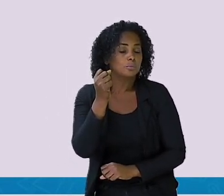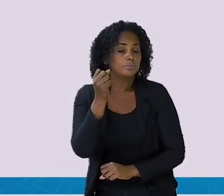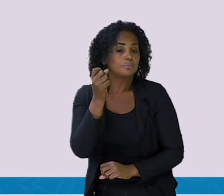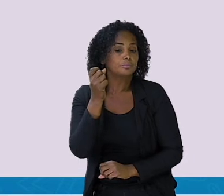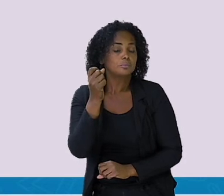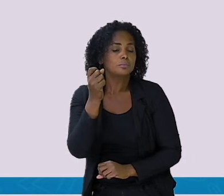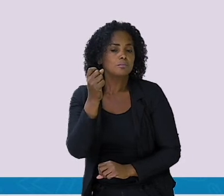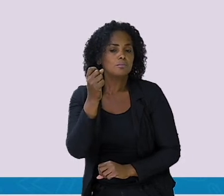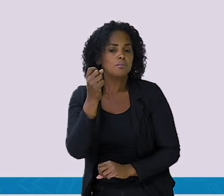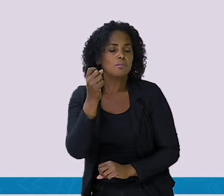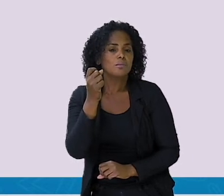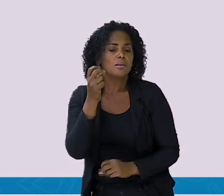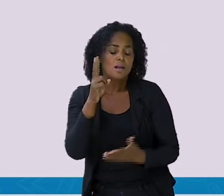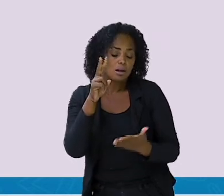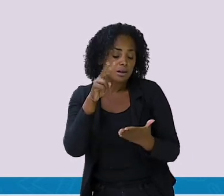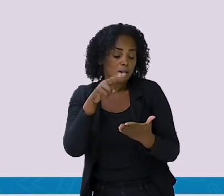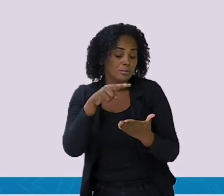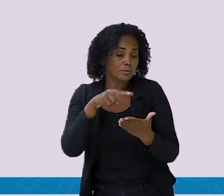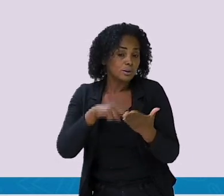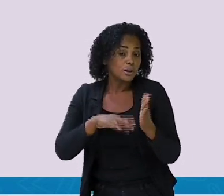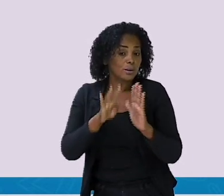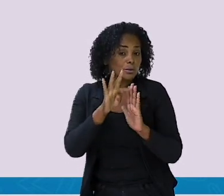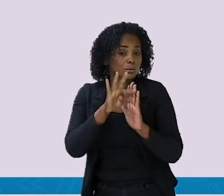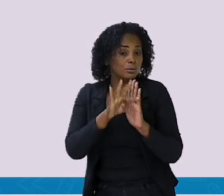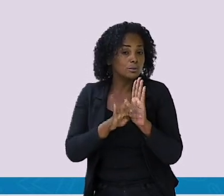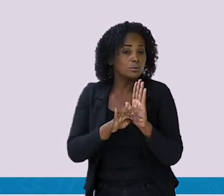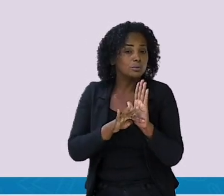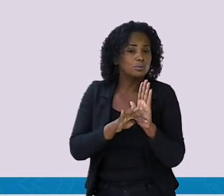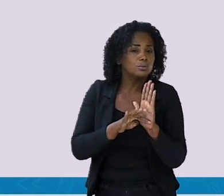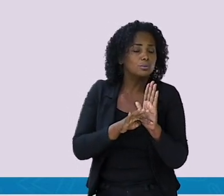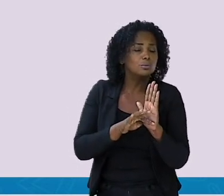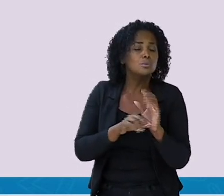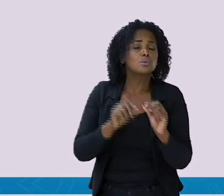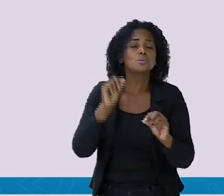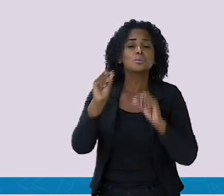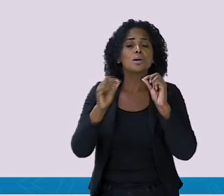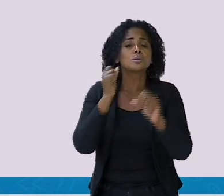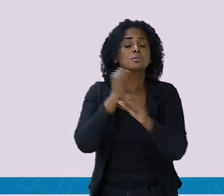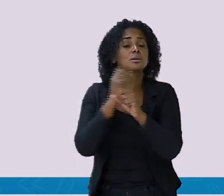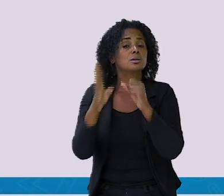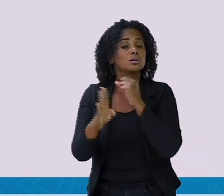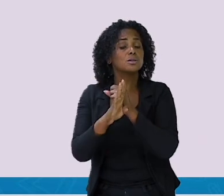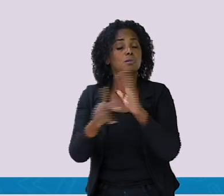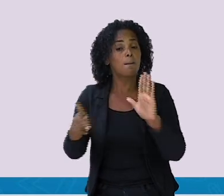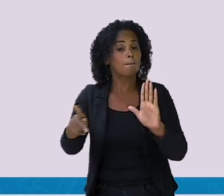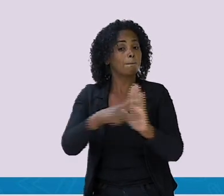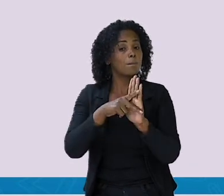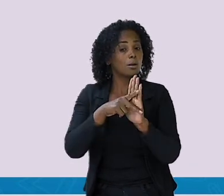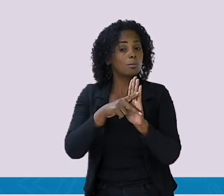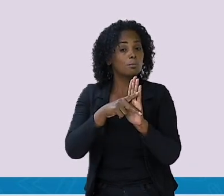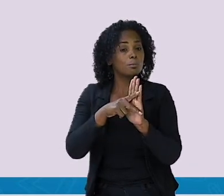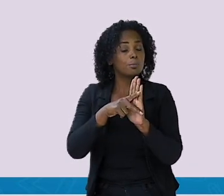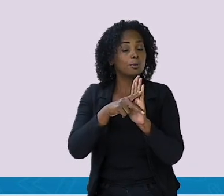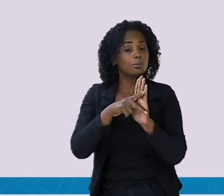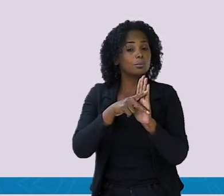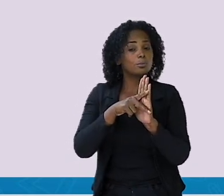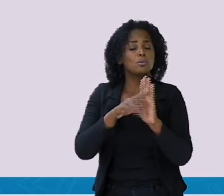com ascendência africana, brasileiro que tem aí raízes